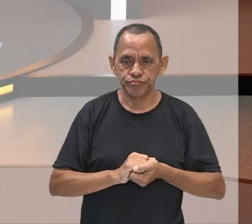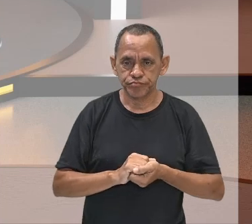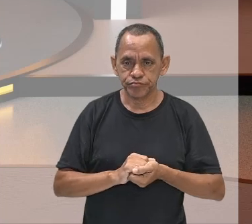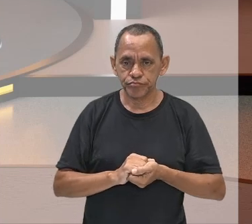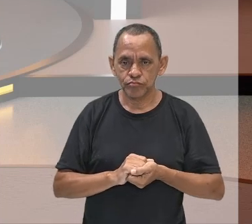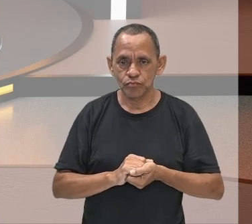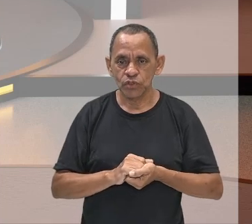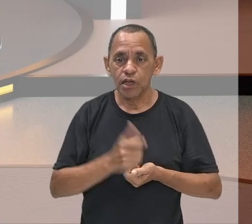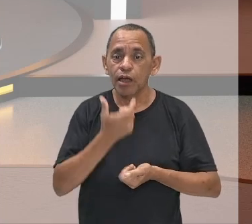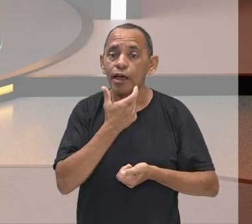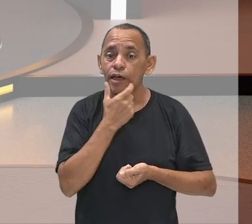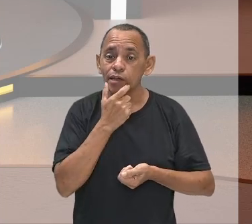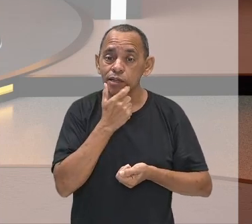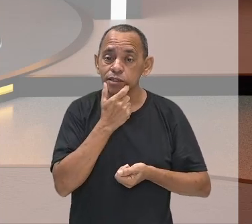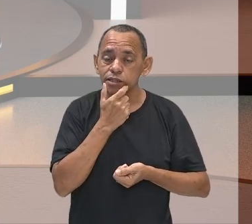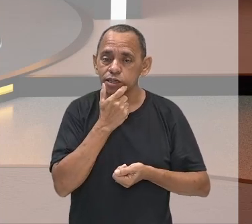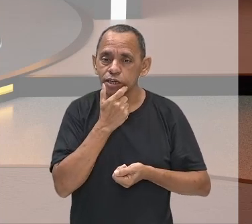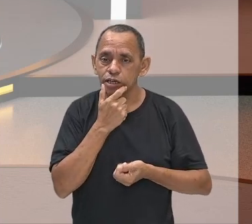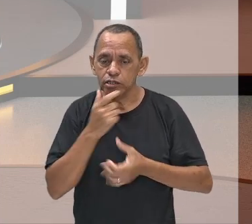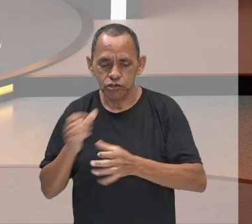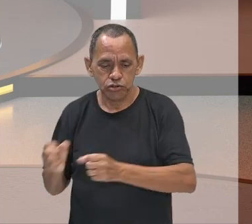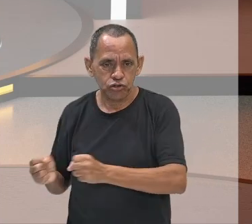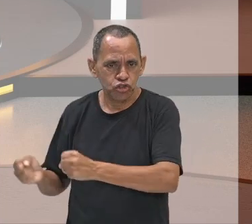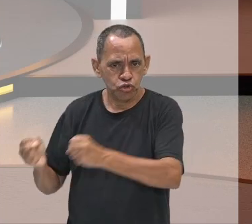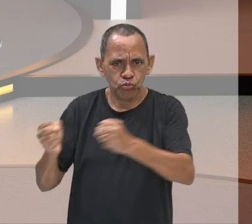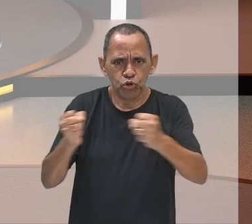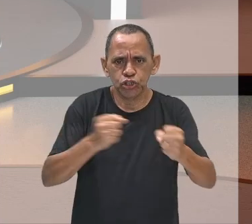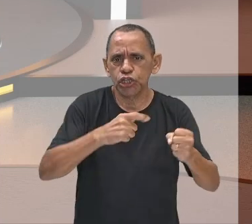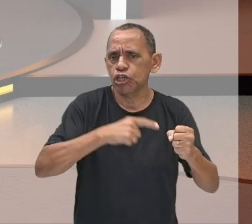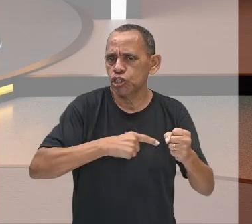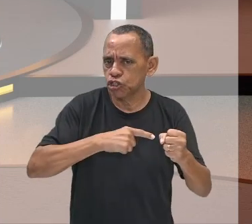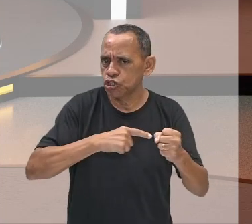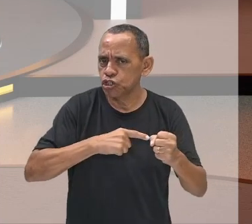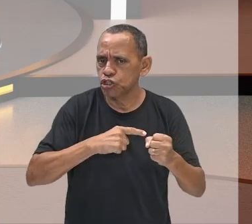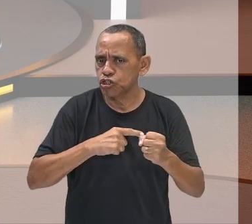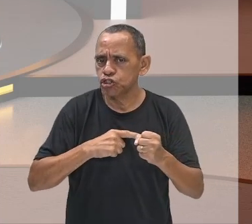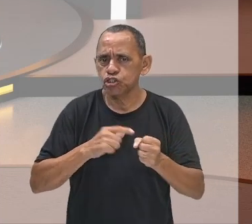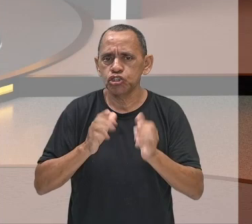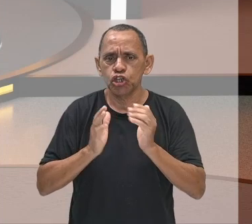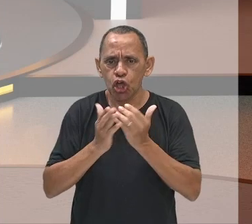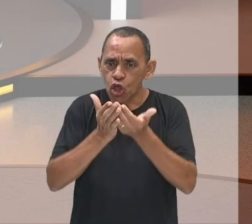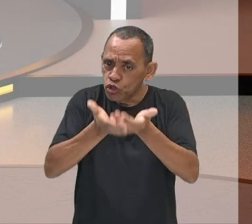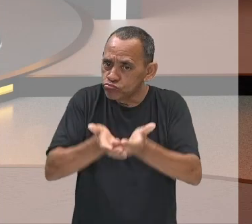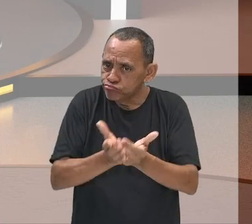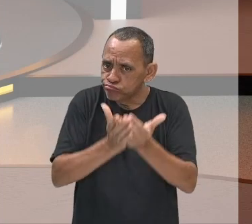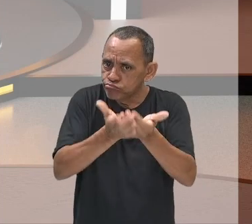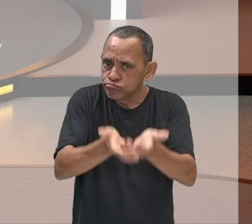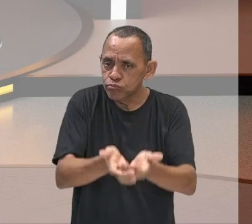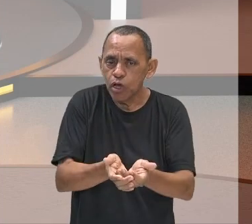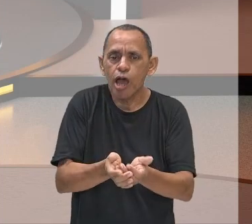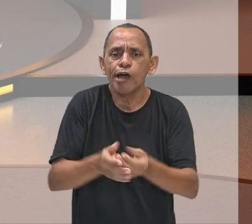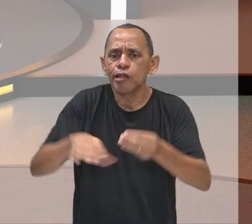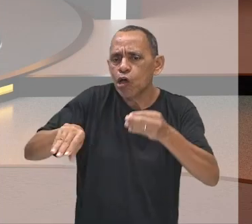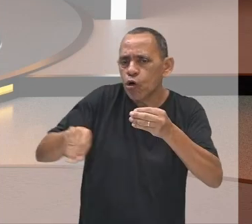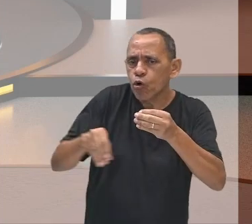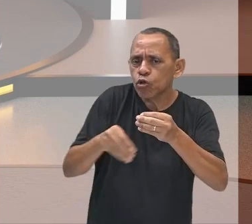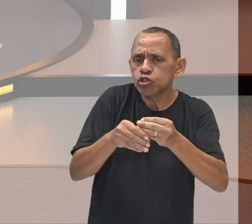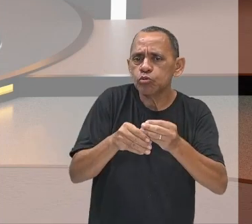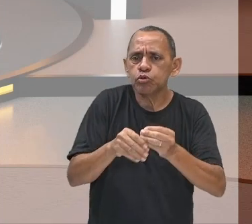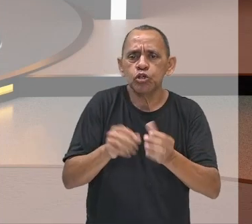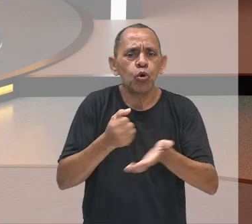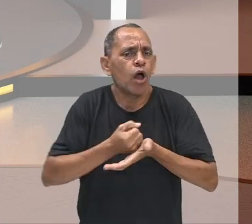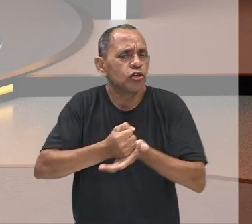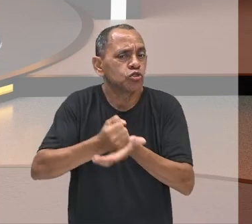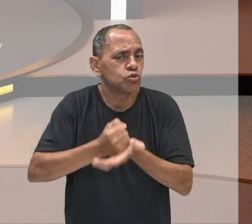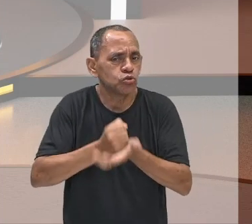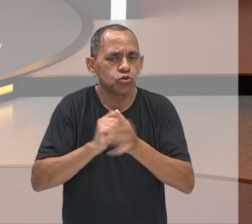a senhora dos mares, e isso contribuiu futuramente para a expansão do que a gente vai conhecer